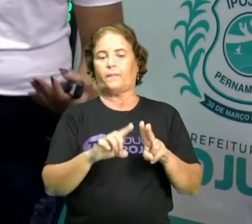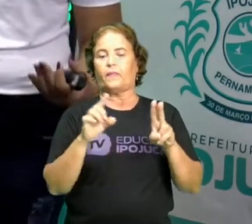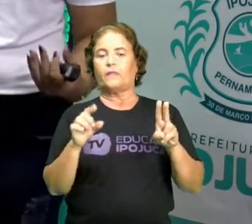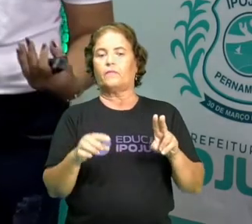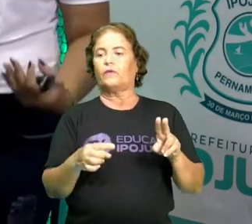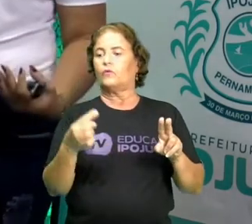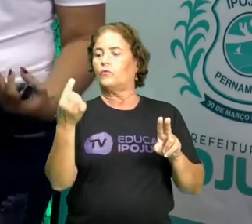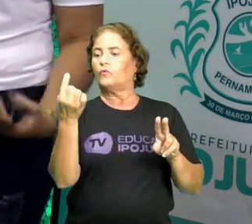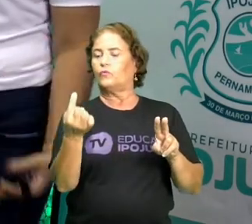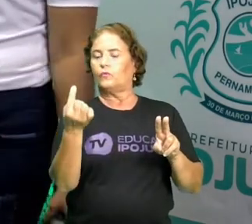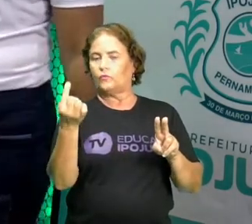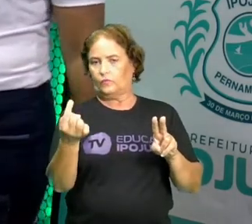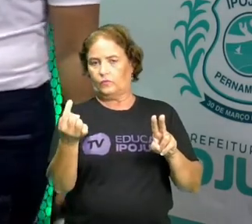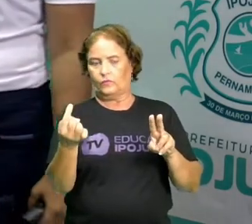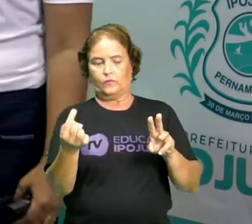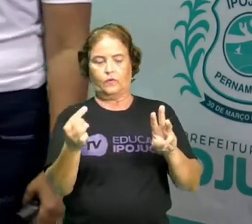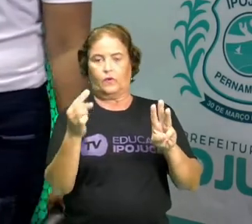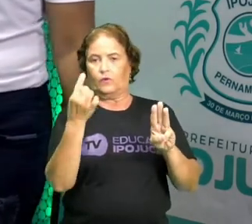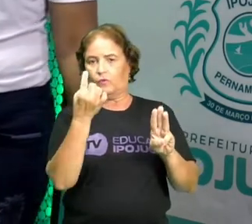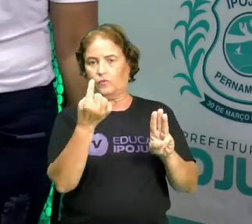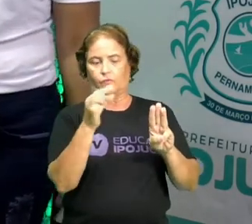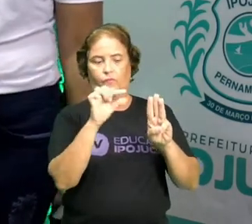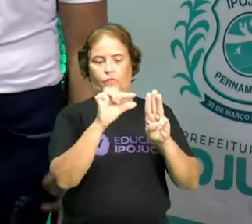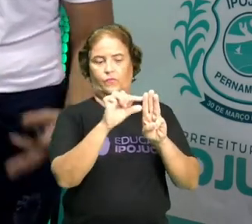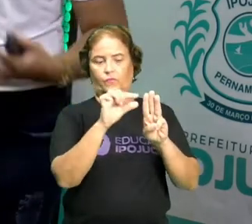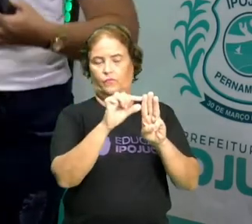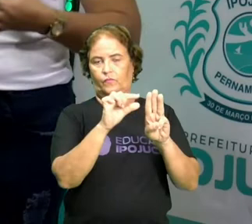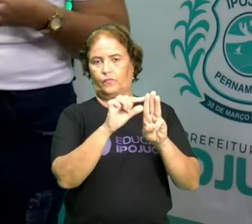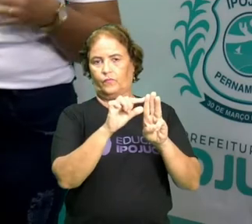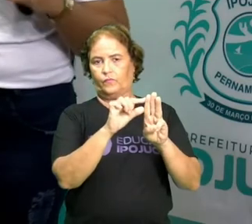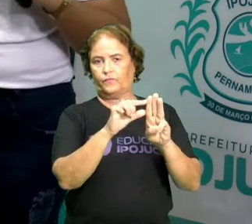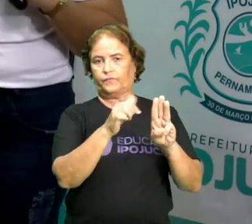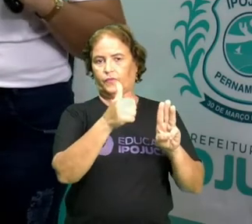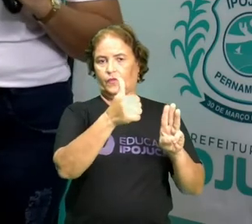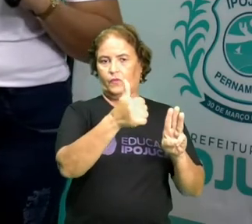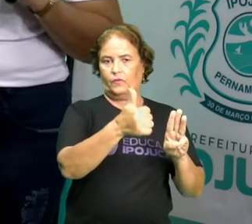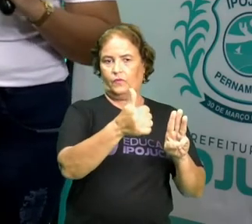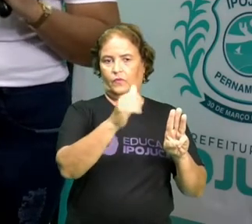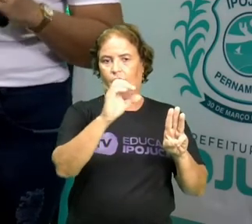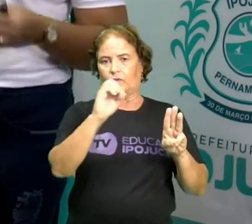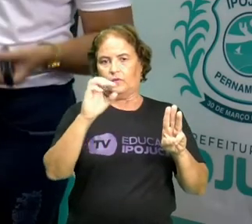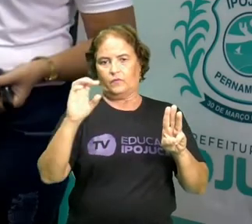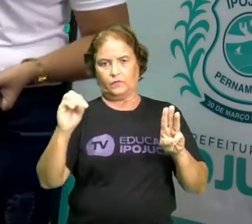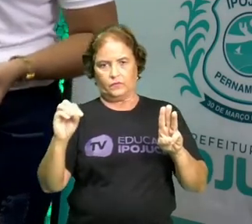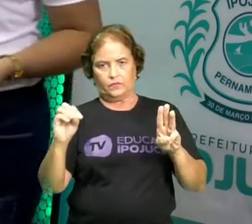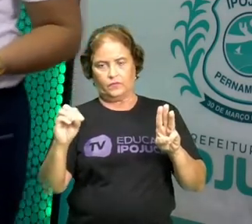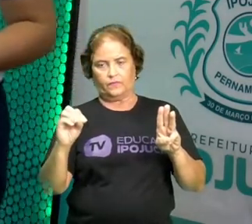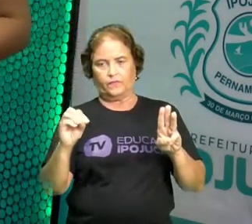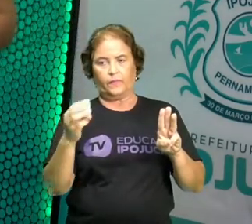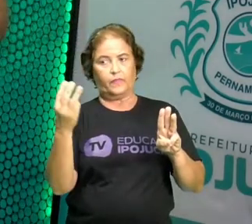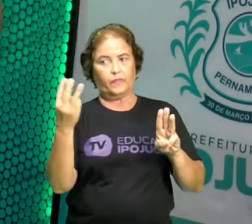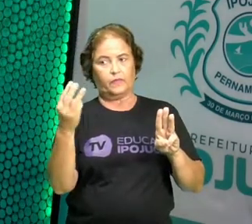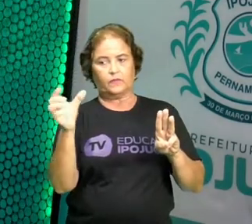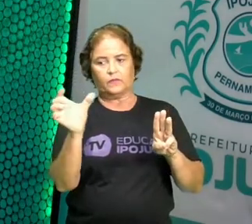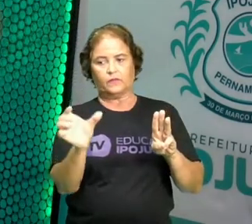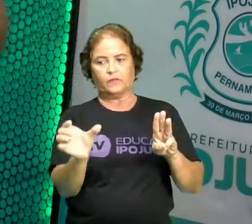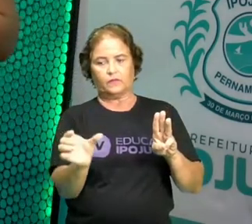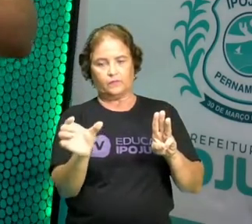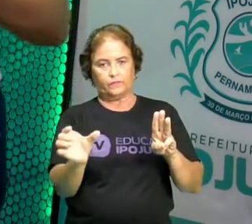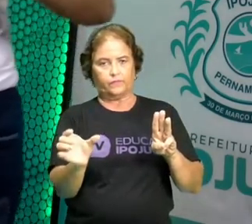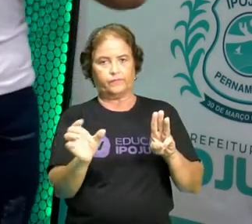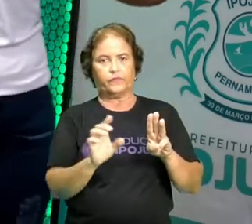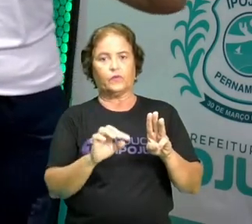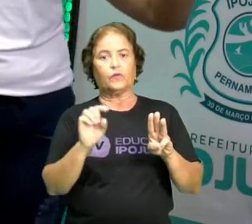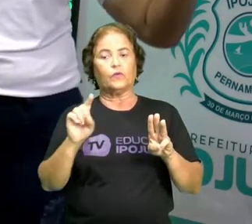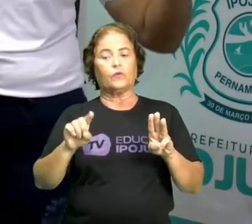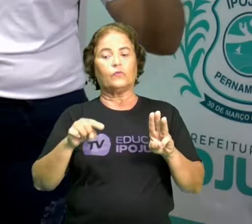representa uma centena. E ele vale 100, é o que a gente chama da terceira ordem. O 7, ele já está